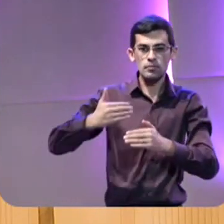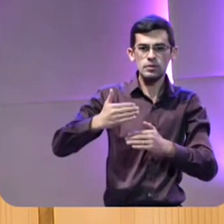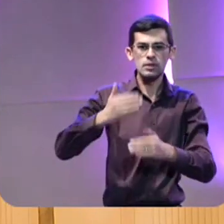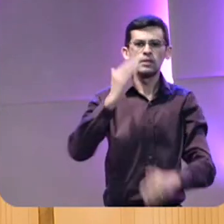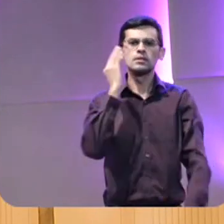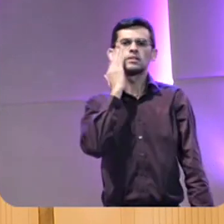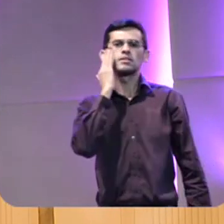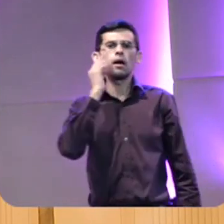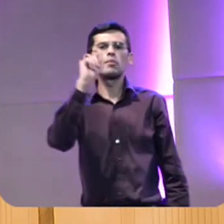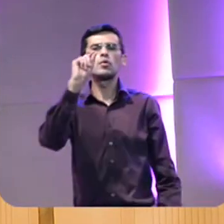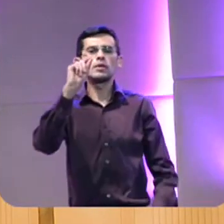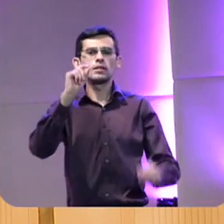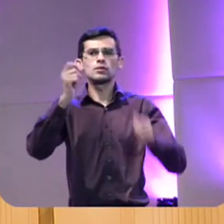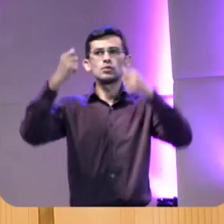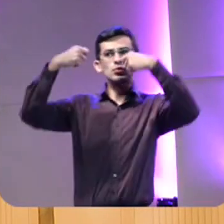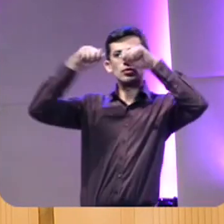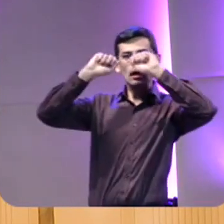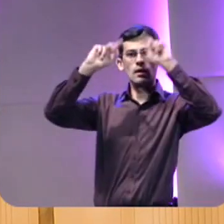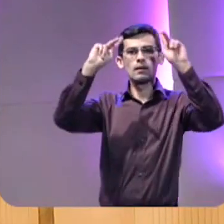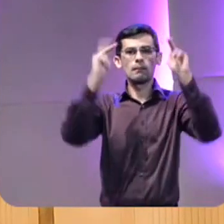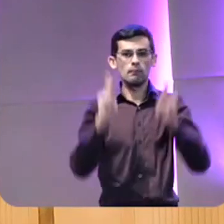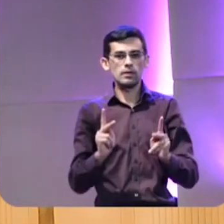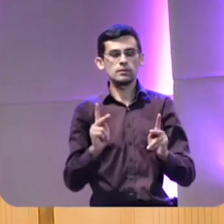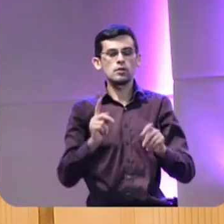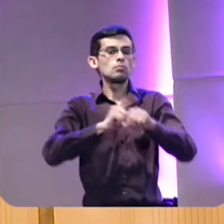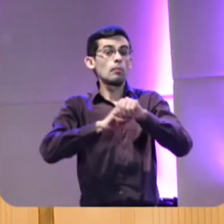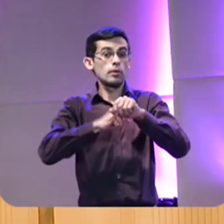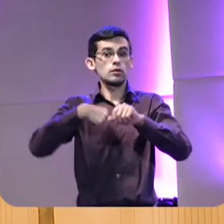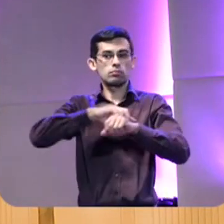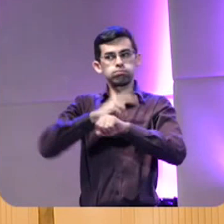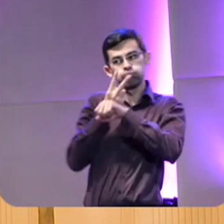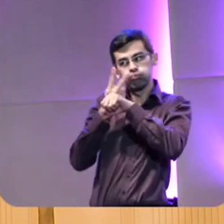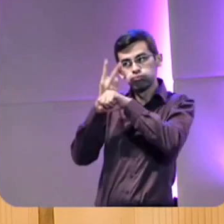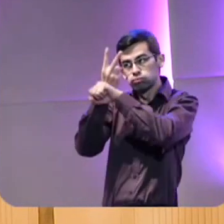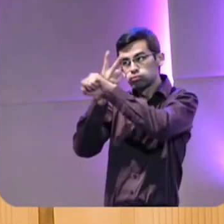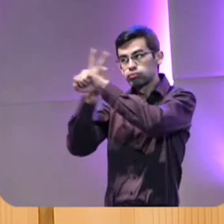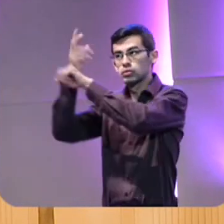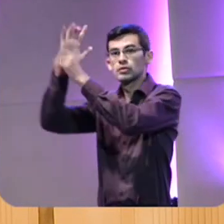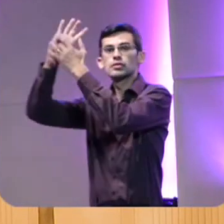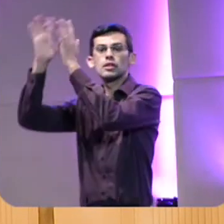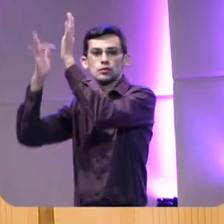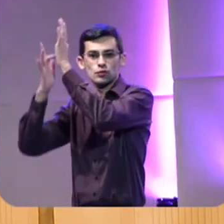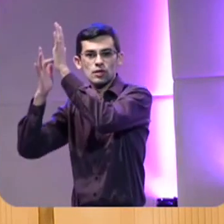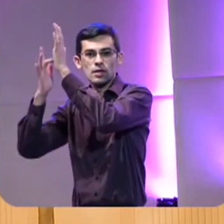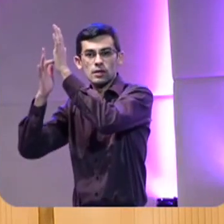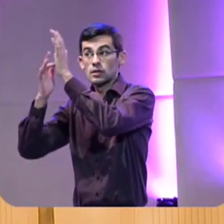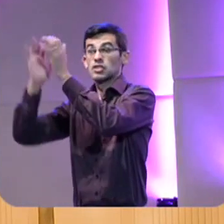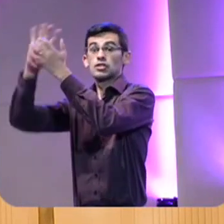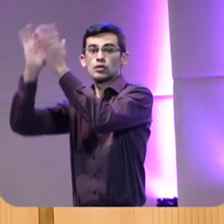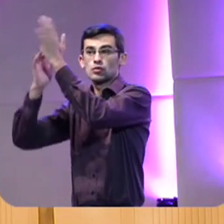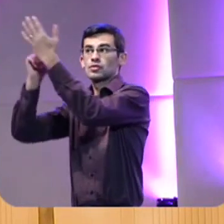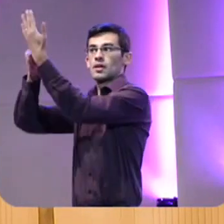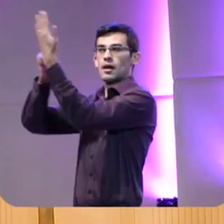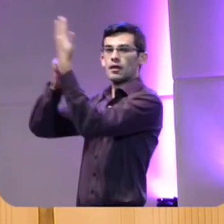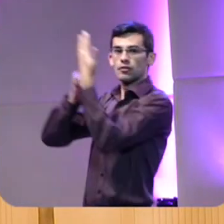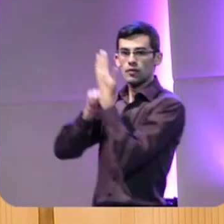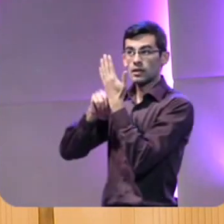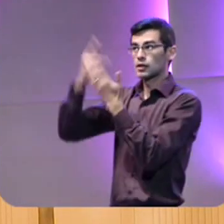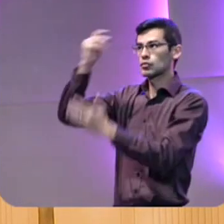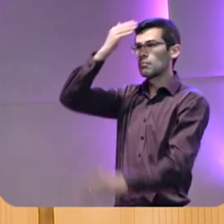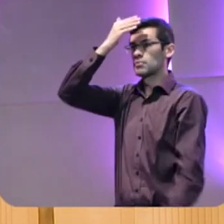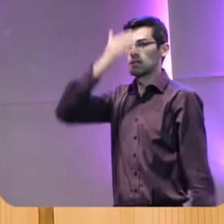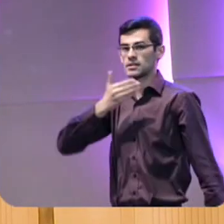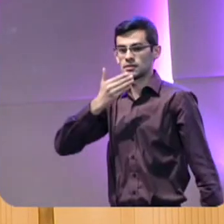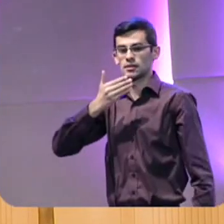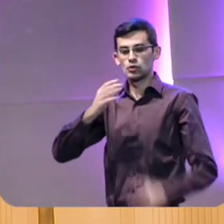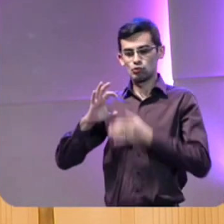Sabe o que é que vai nos dar paz? É que quando eu busco em Jesus, Jesus revela a sua presença